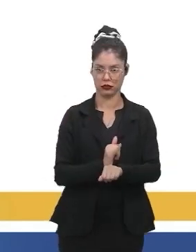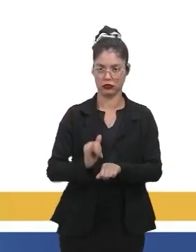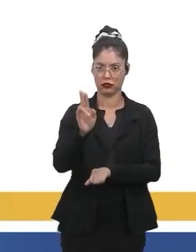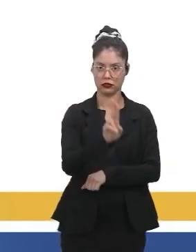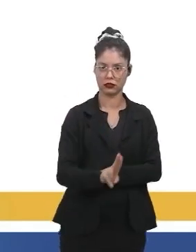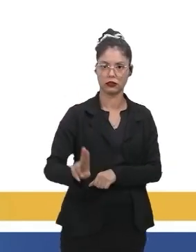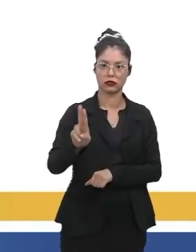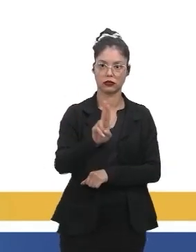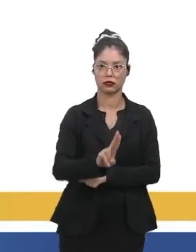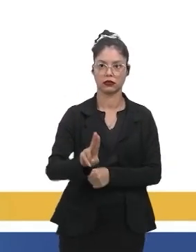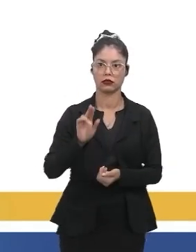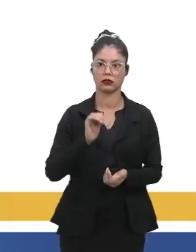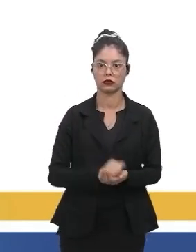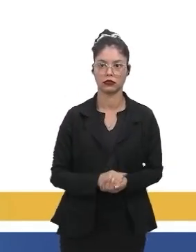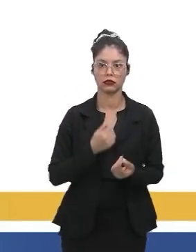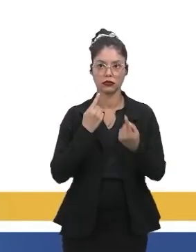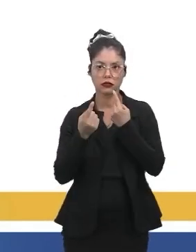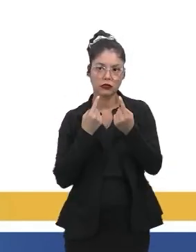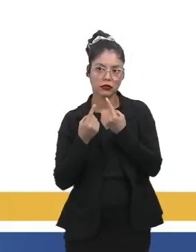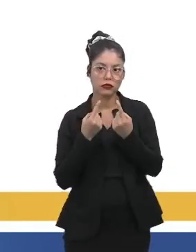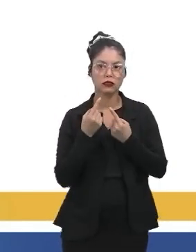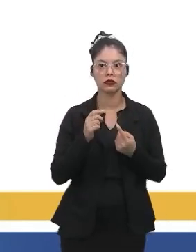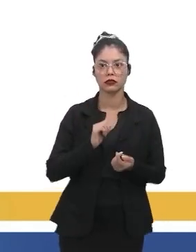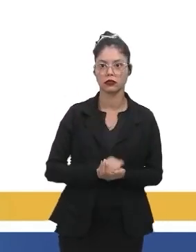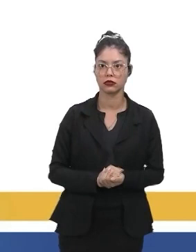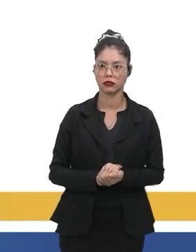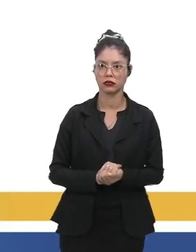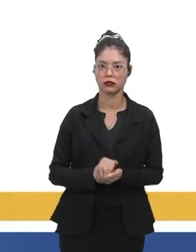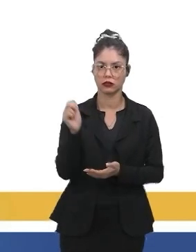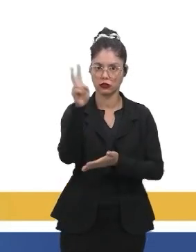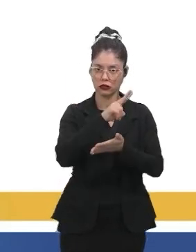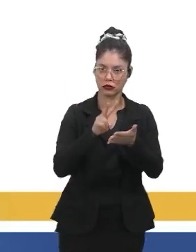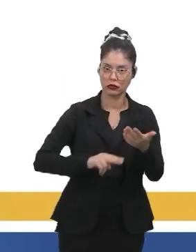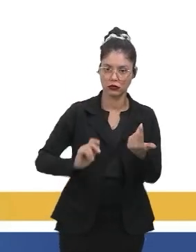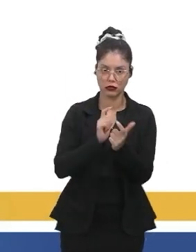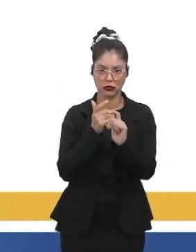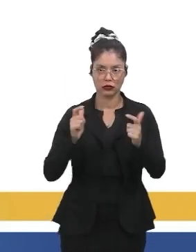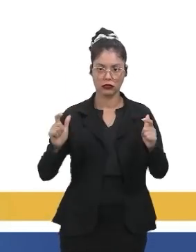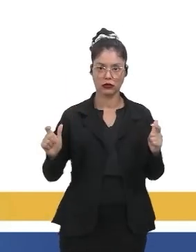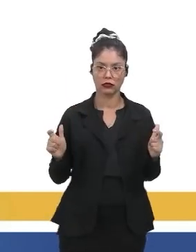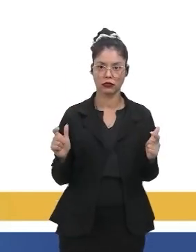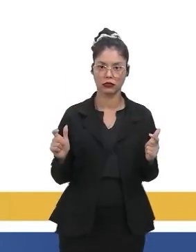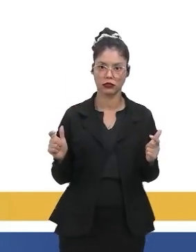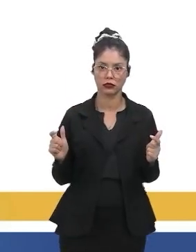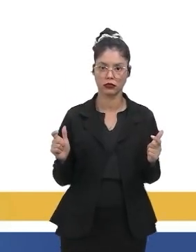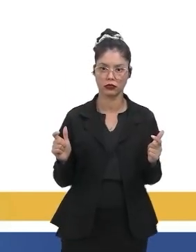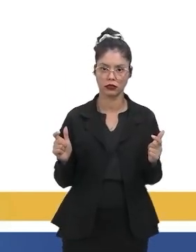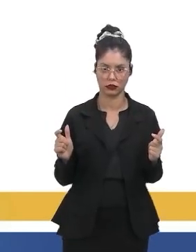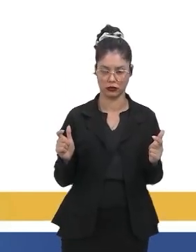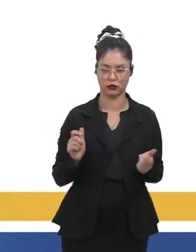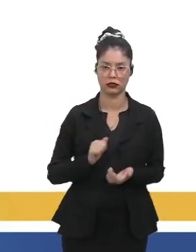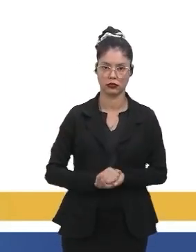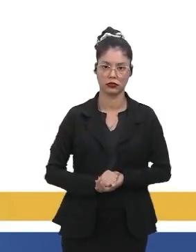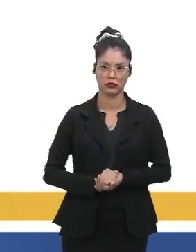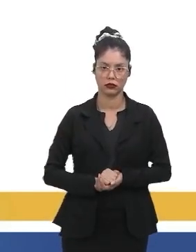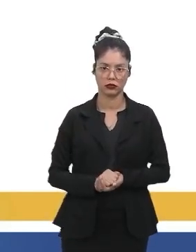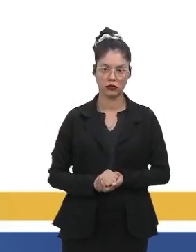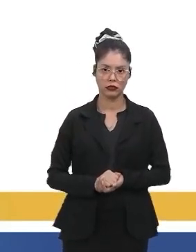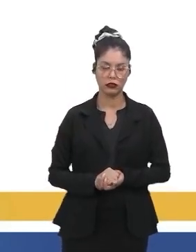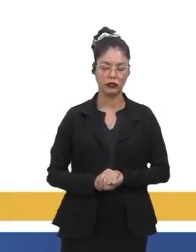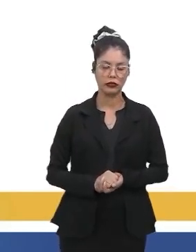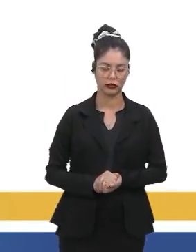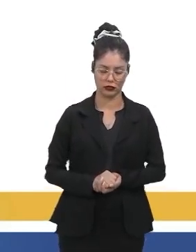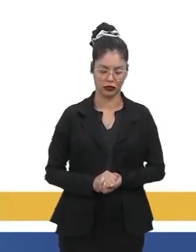a estratégia usada para convencer o leitor, vou até marcar aqui com a nossa